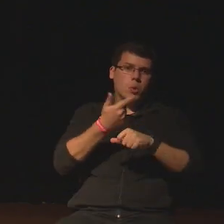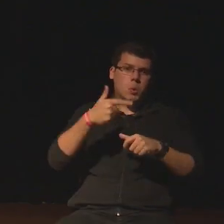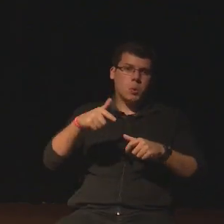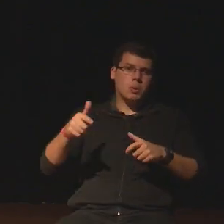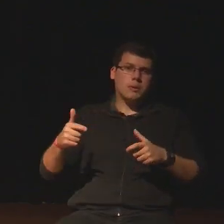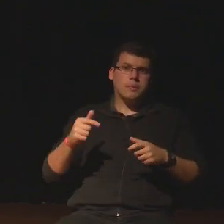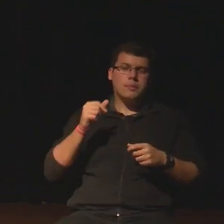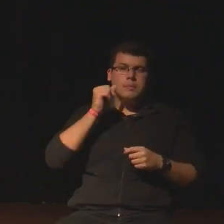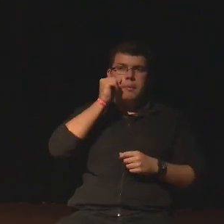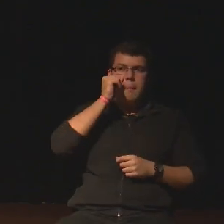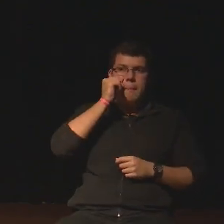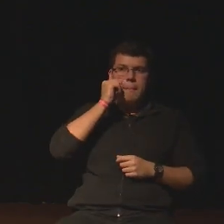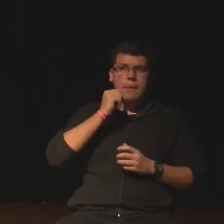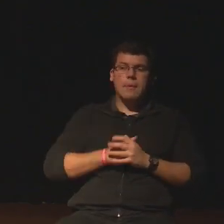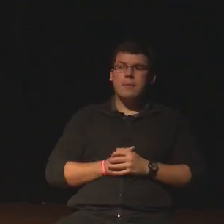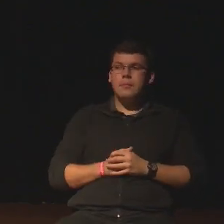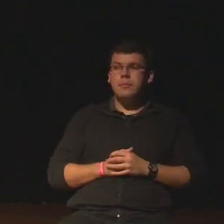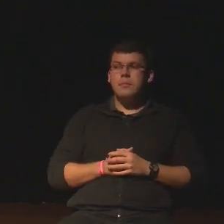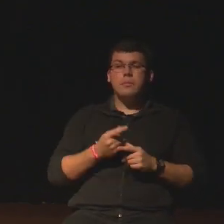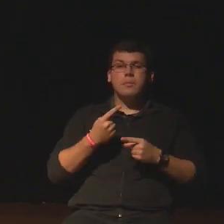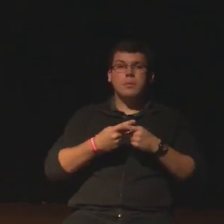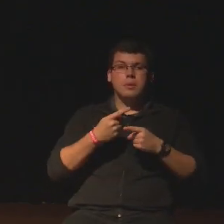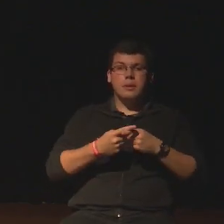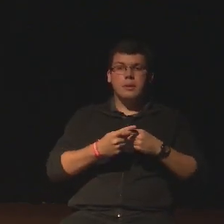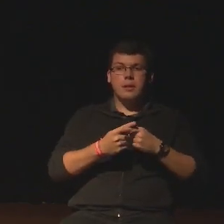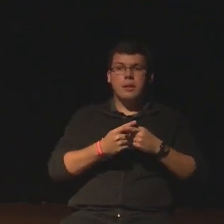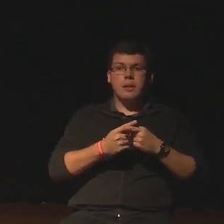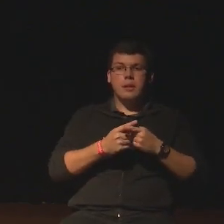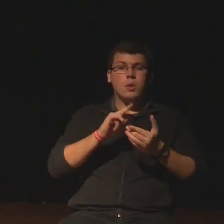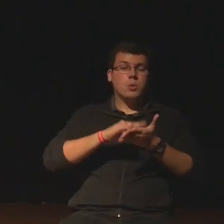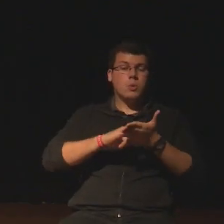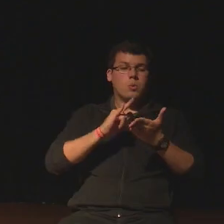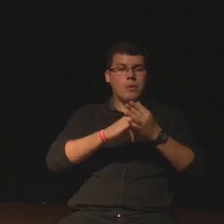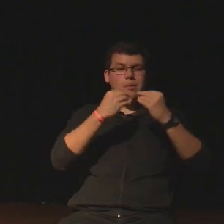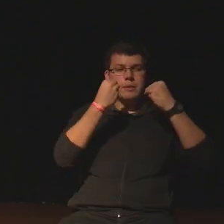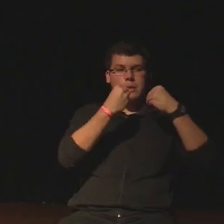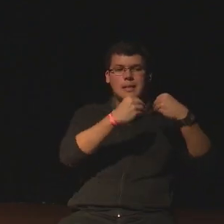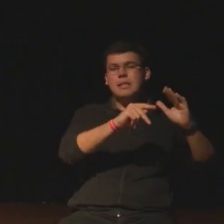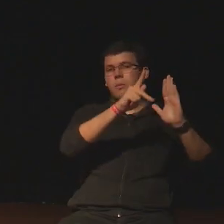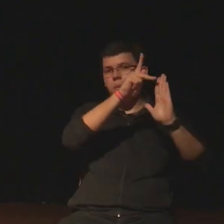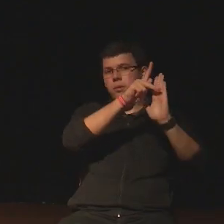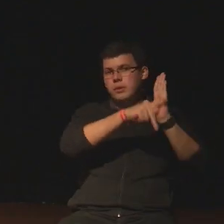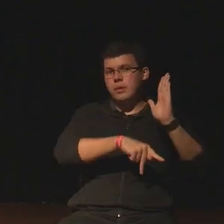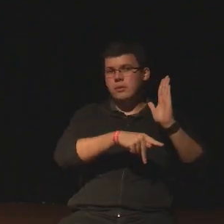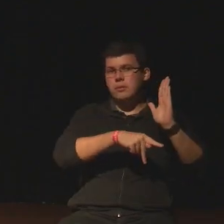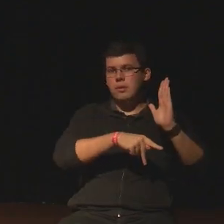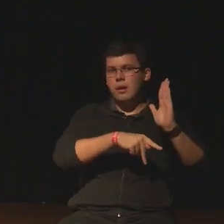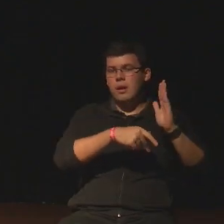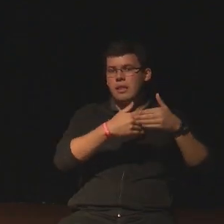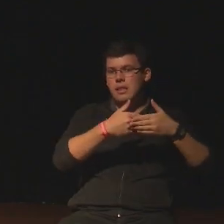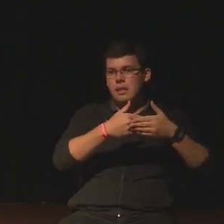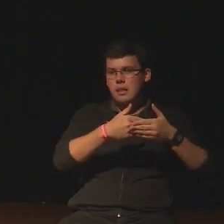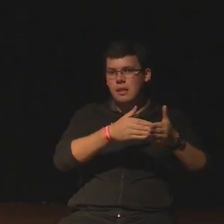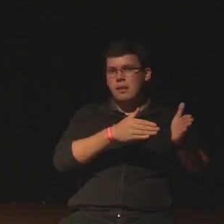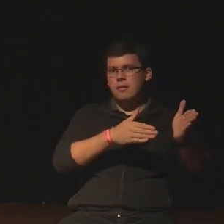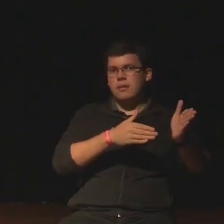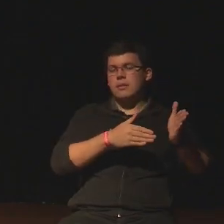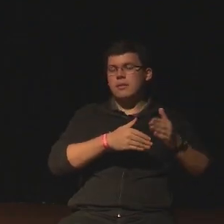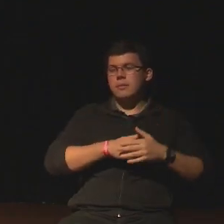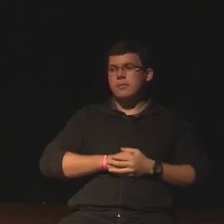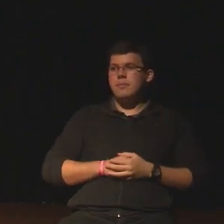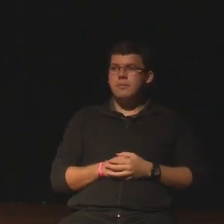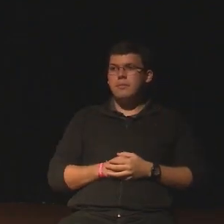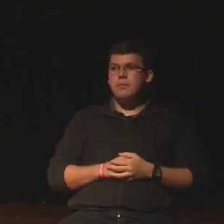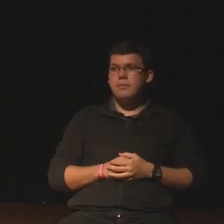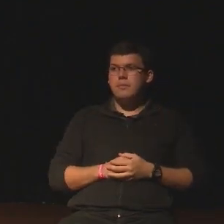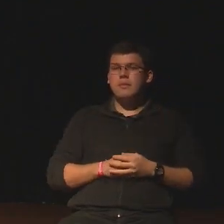ser complexificada, porque no momento que a gente lança o edital com o projeto, até porque é um projeto que não está cravado, no